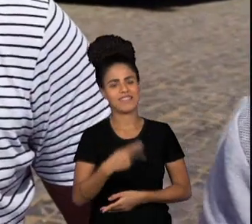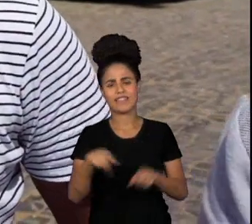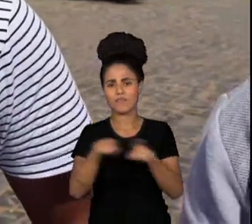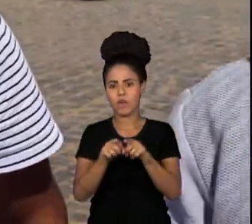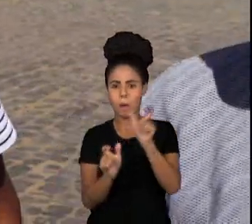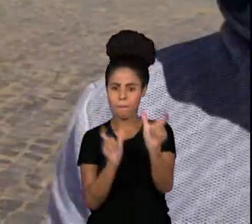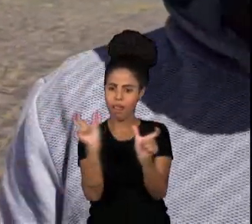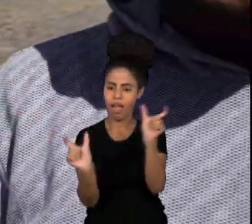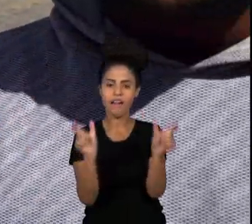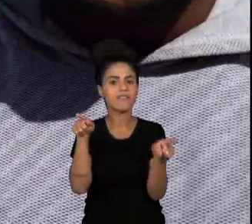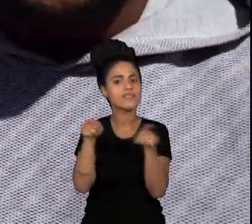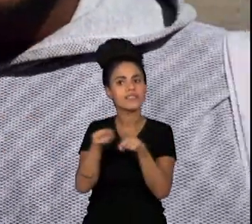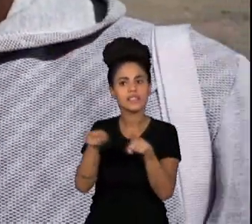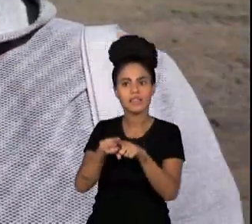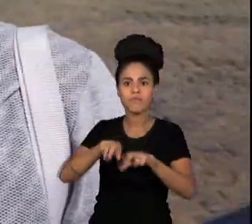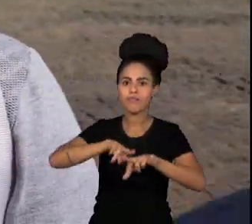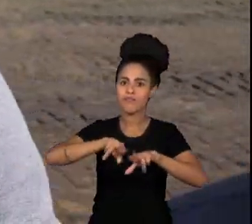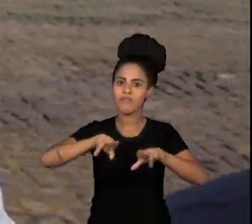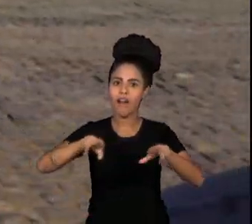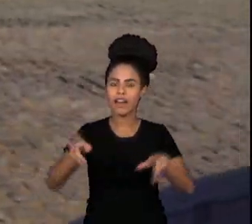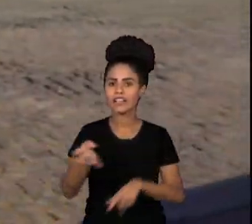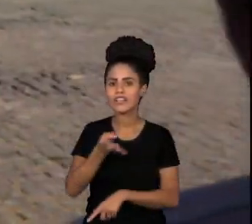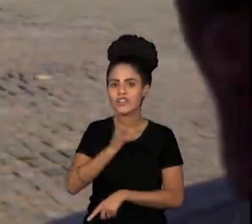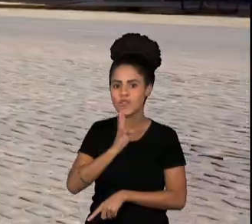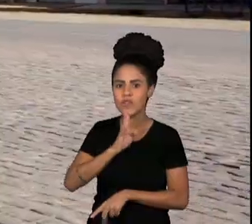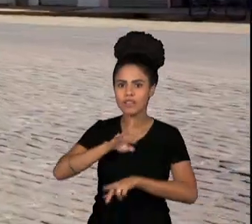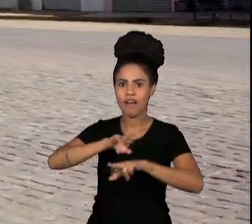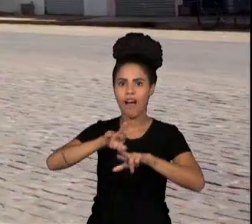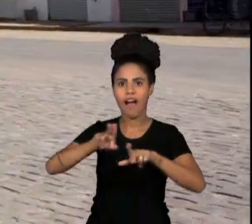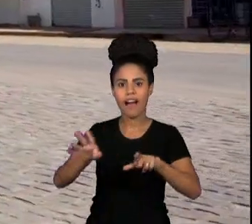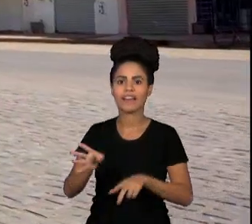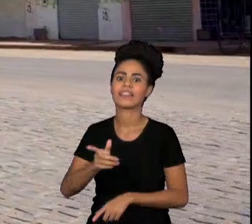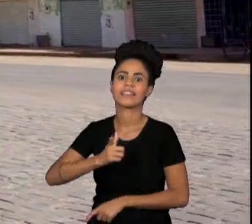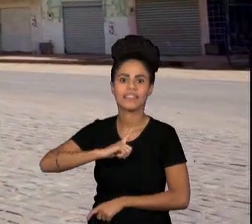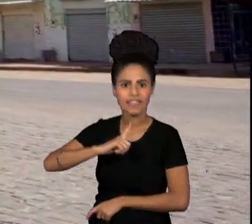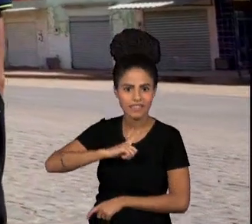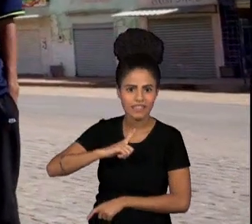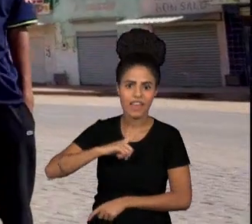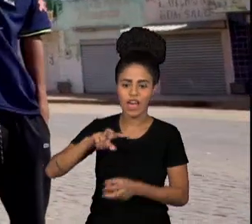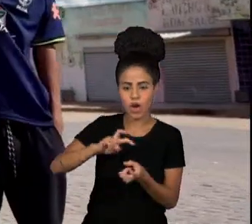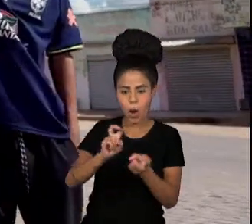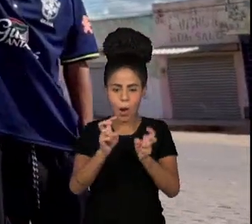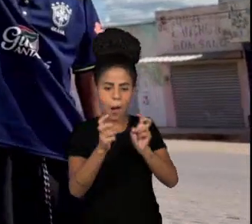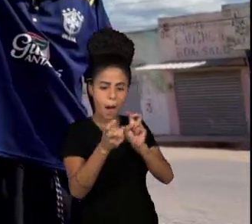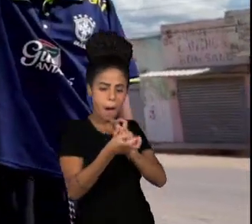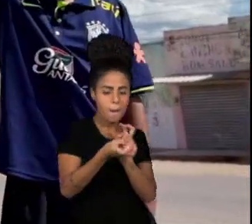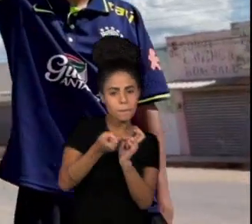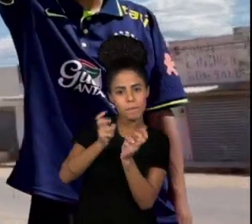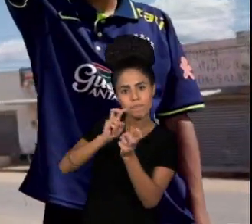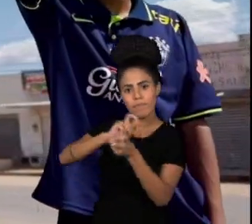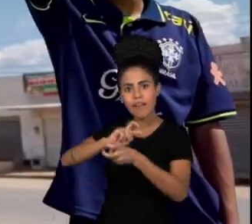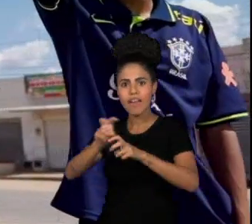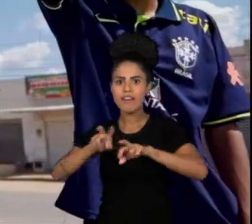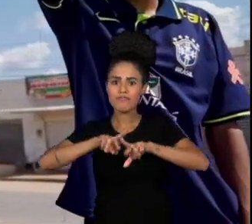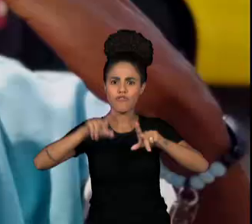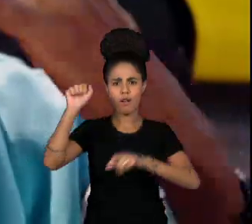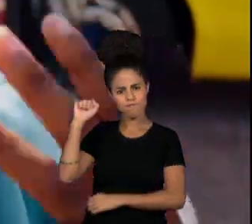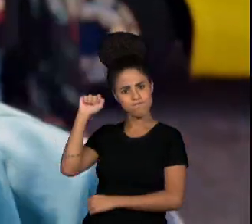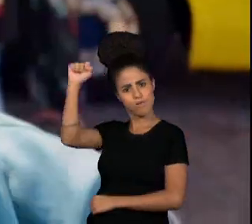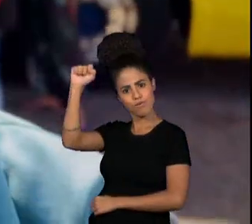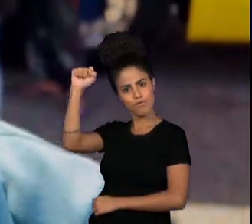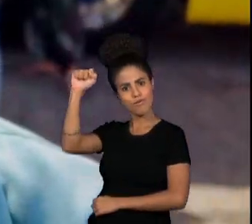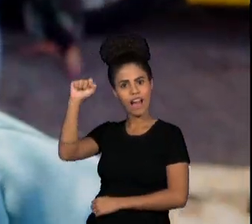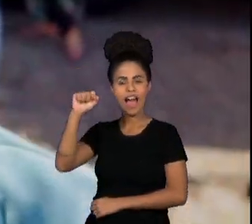Palavras que a gente utiliza no dia. Proveniente do Yorubá ou de outros dialetos. A capoeira também, muito presente, as manifestações culturais.